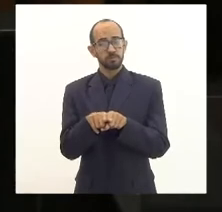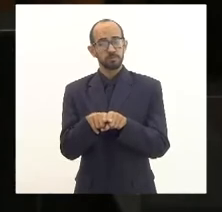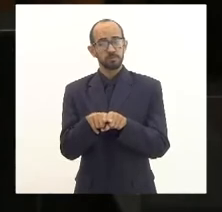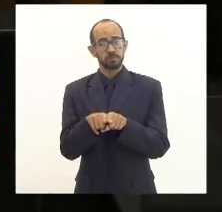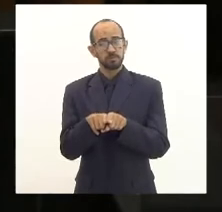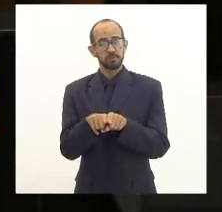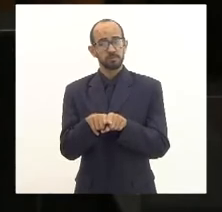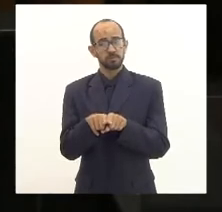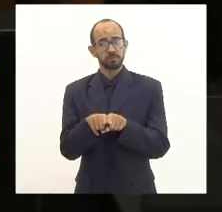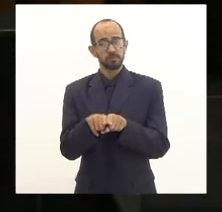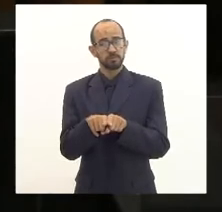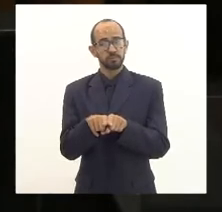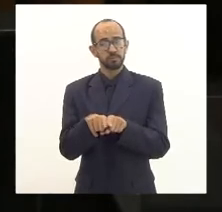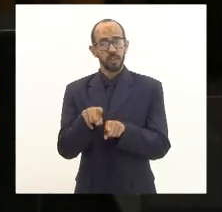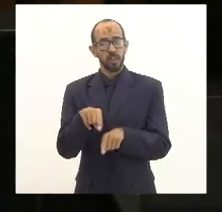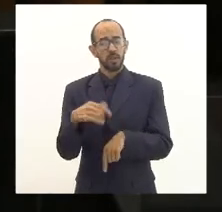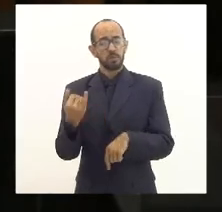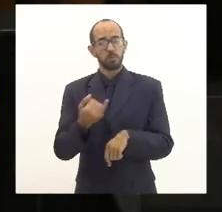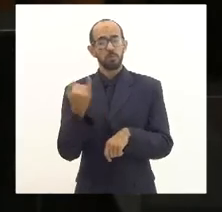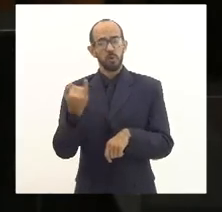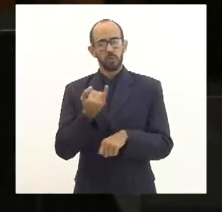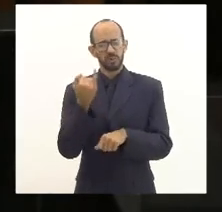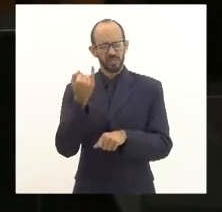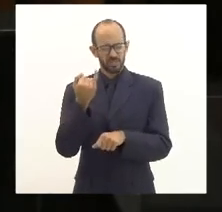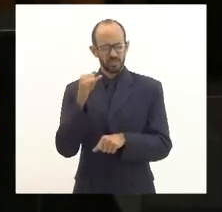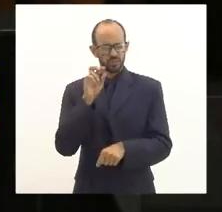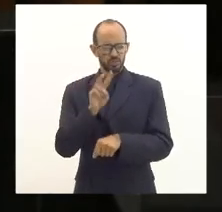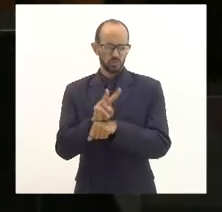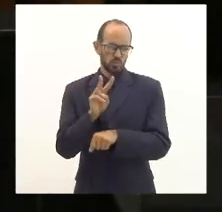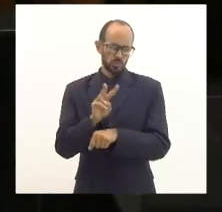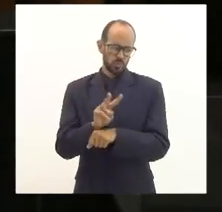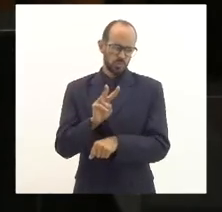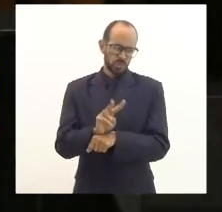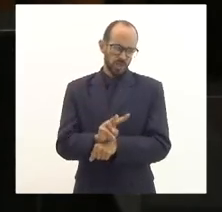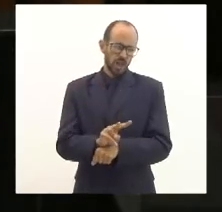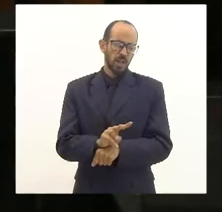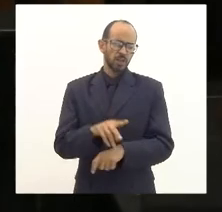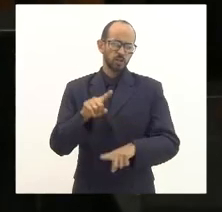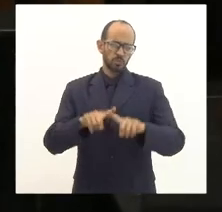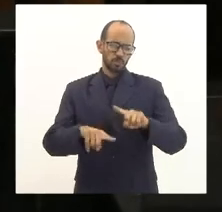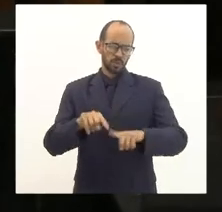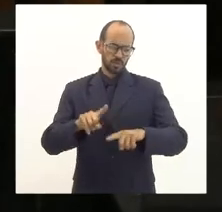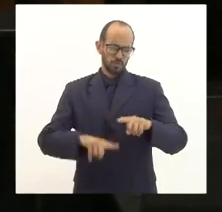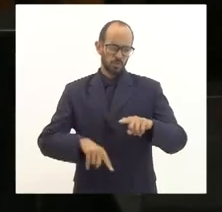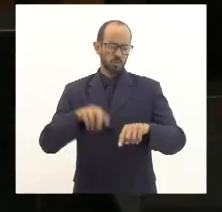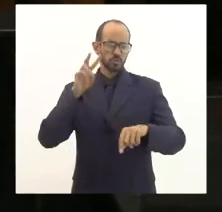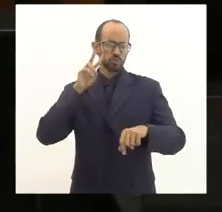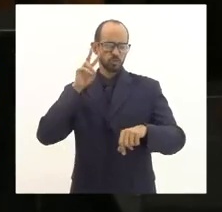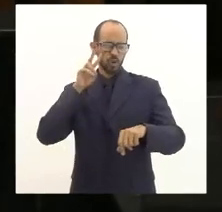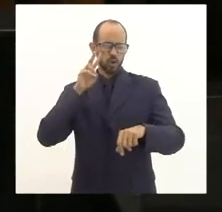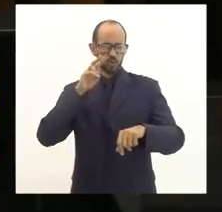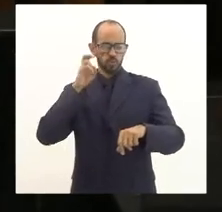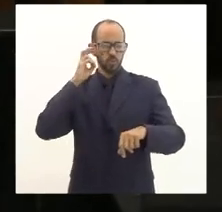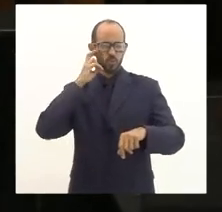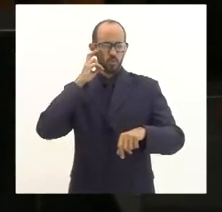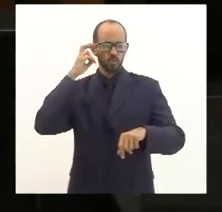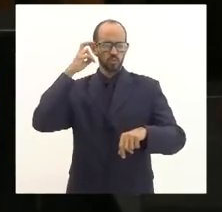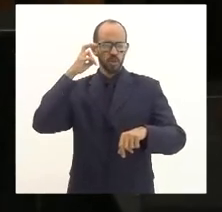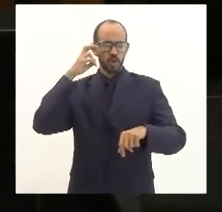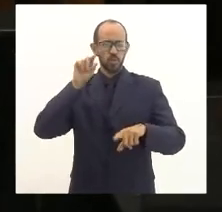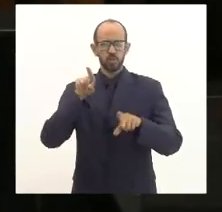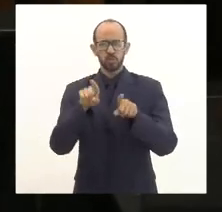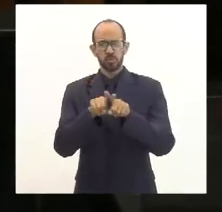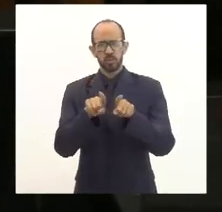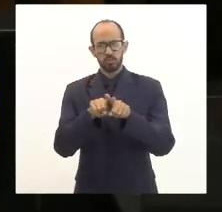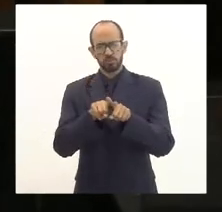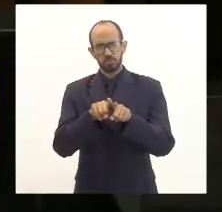bom e é importante a gente preservar e o patrimônio histórico-cultural preserva